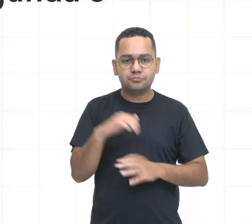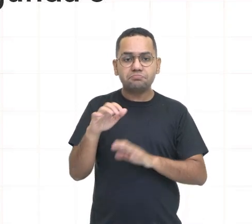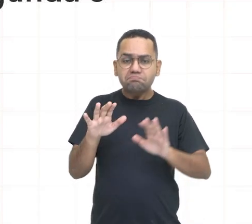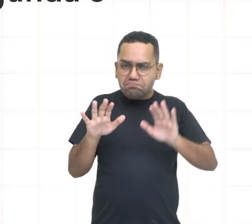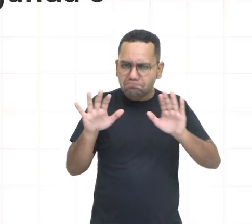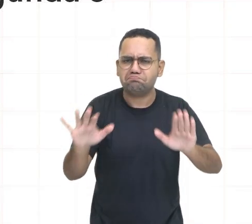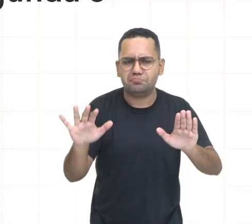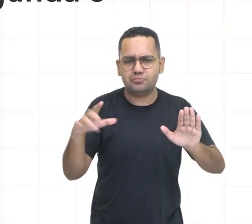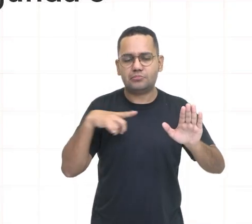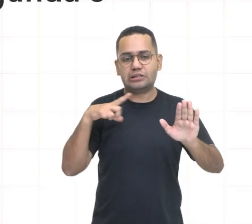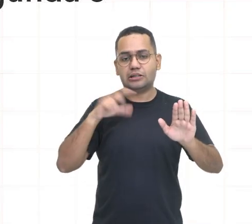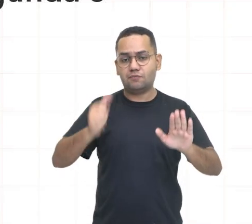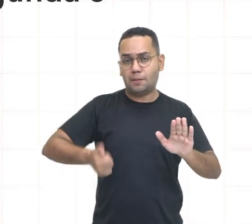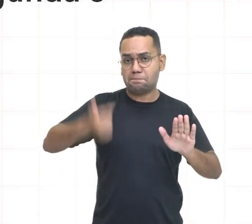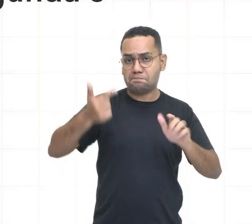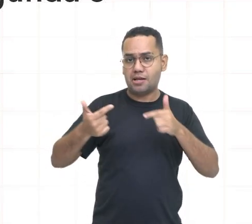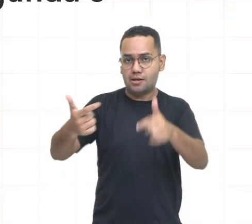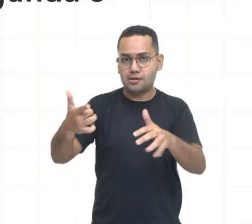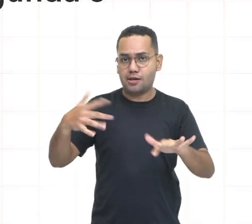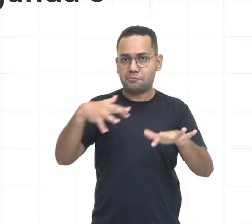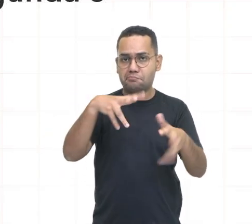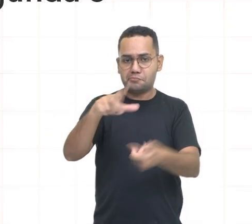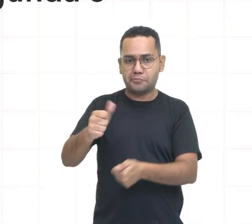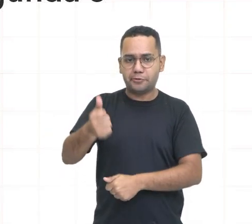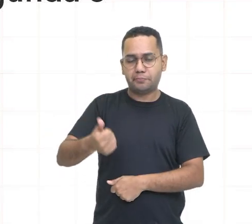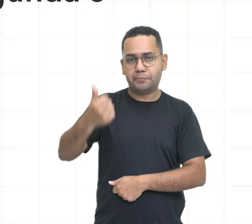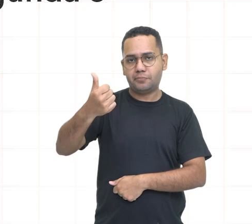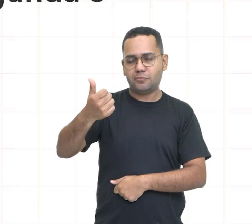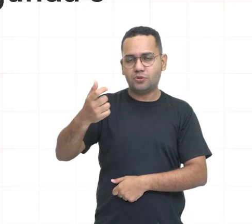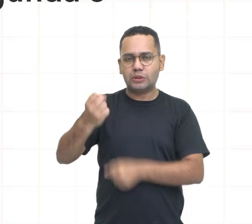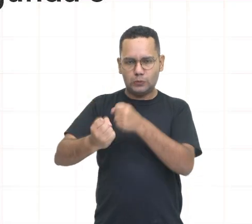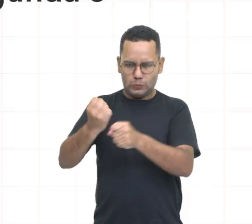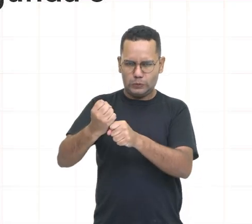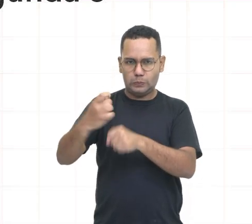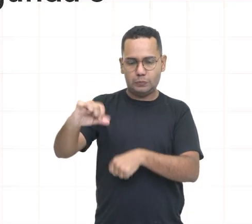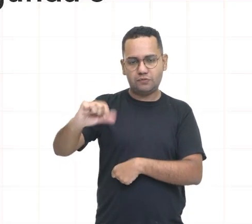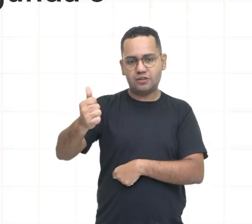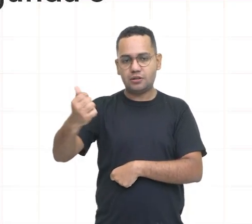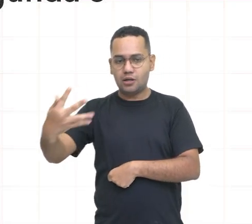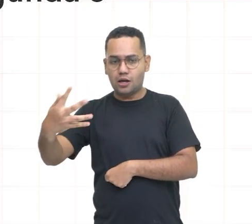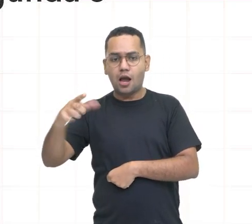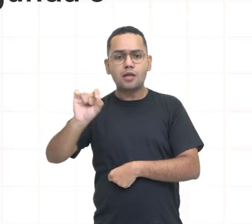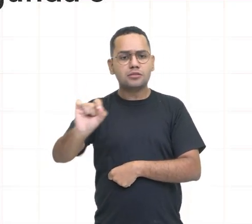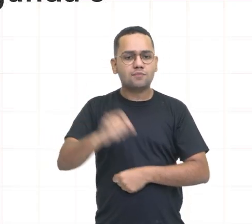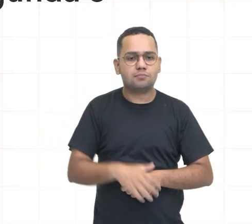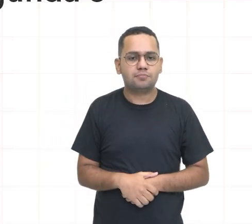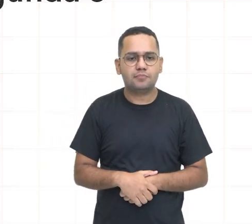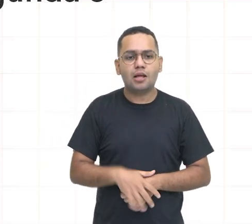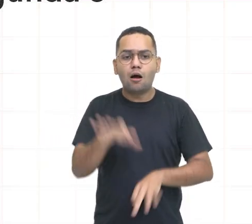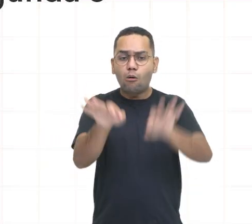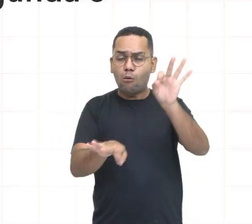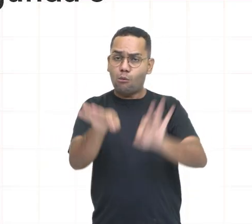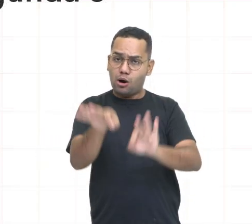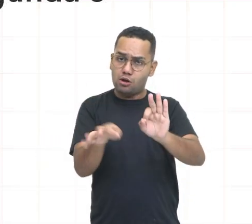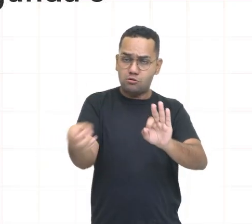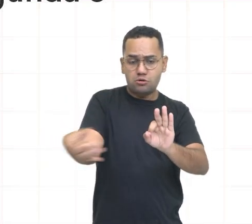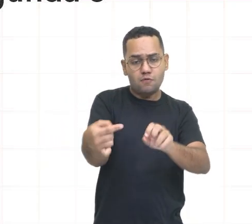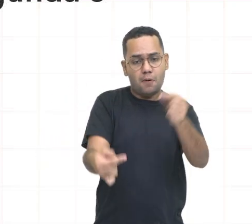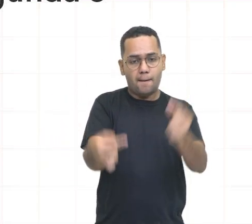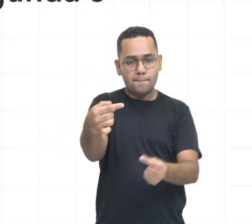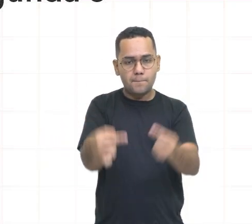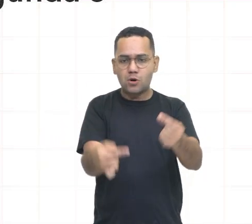Entretanto, com o advento da Primeira Guerra Mundial, em 1914, a nova estrutura política promovida pelo czar e a economia do Império